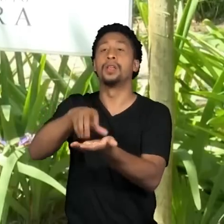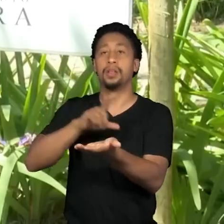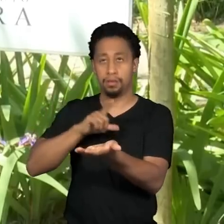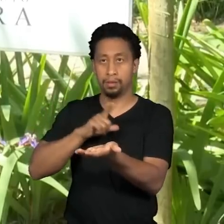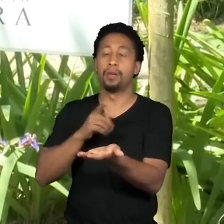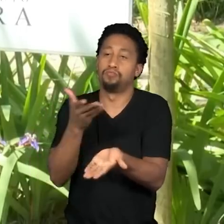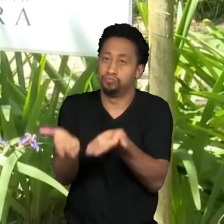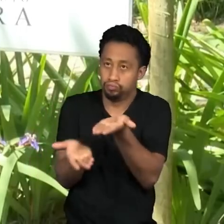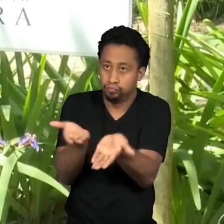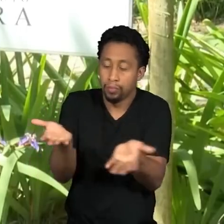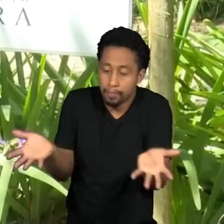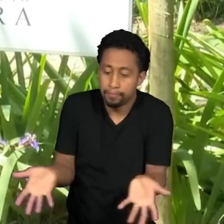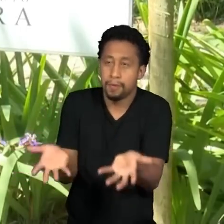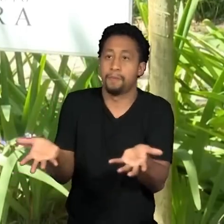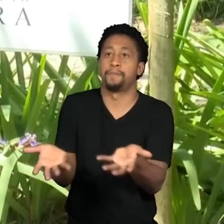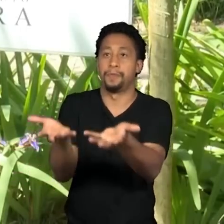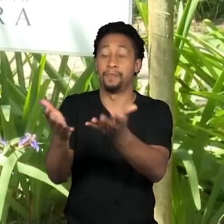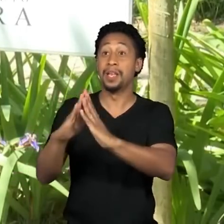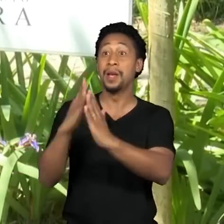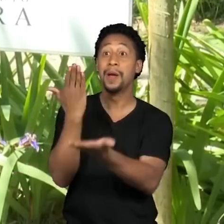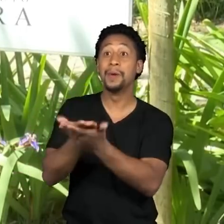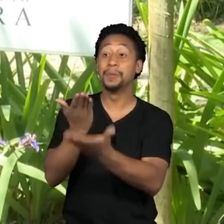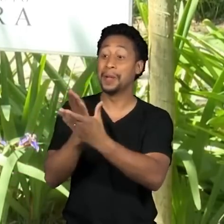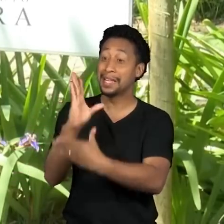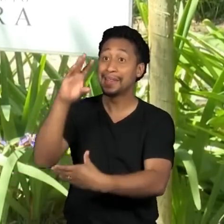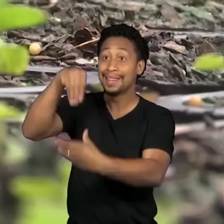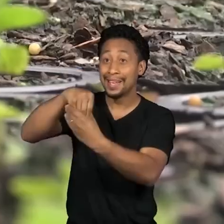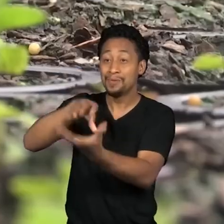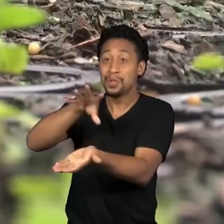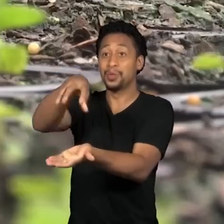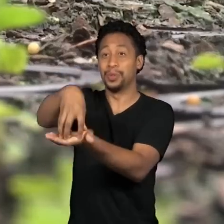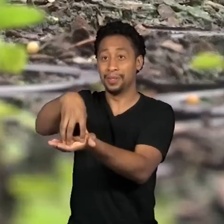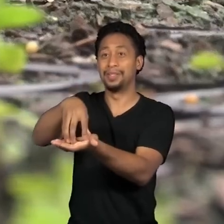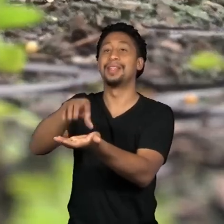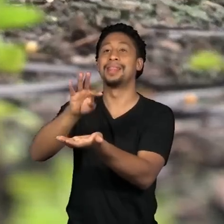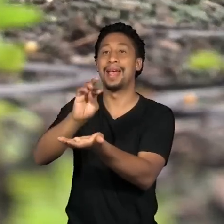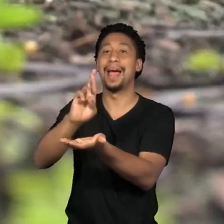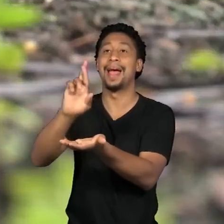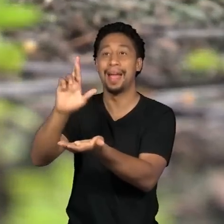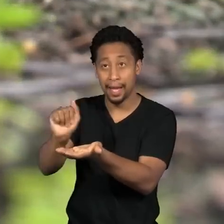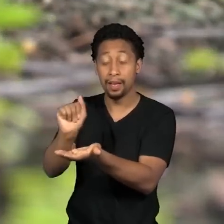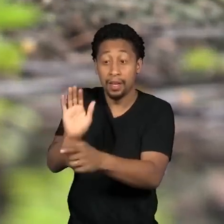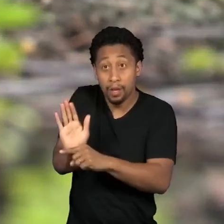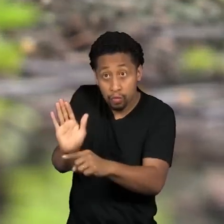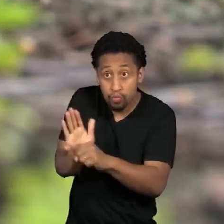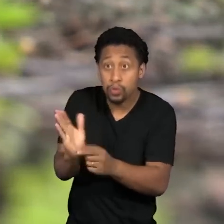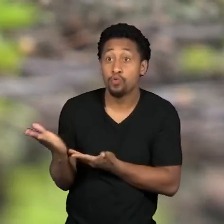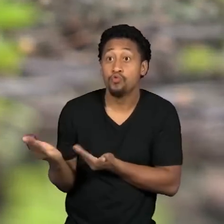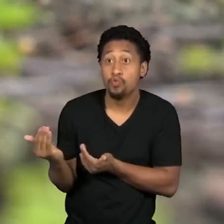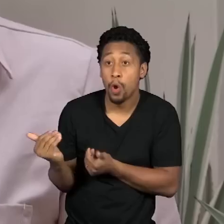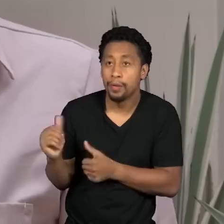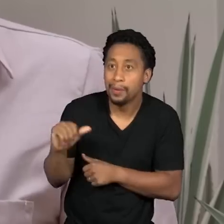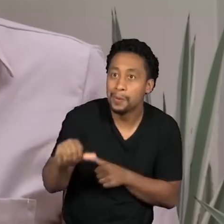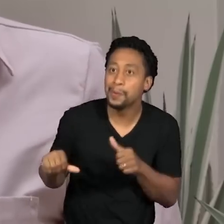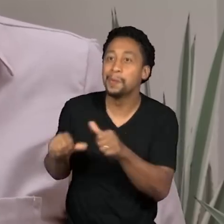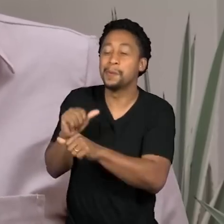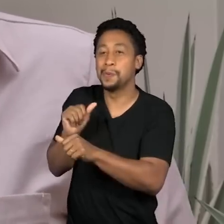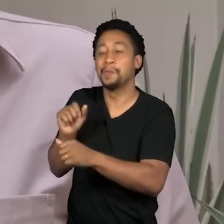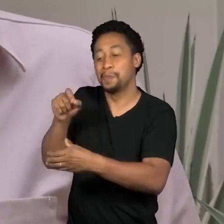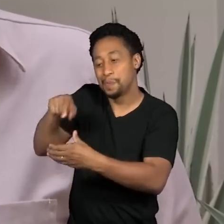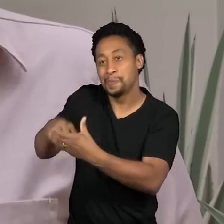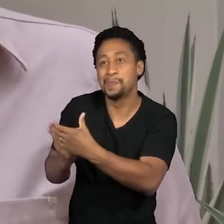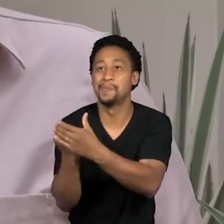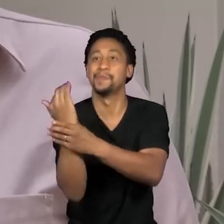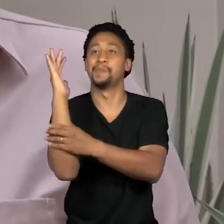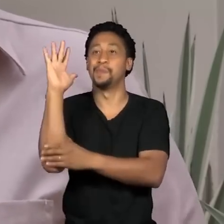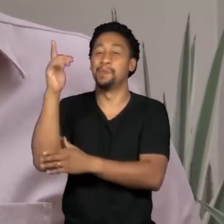Ecossistêmica. Uma escola no coração do Instituto Terra transforma jovens em ambientalistas. Os estudantes